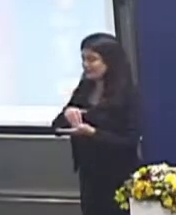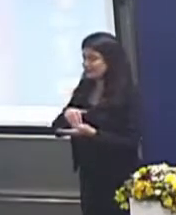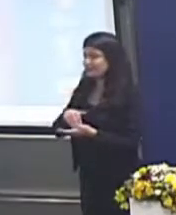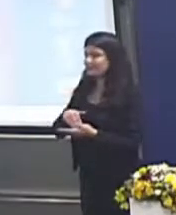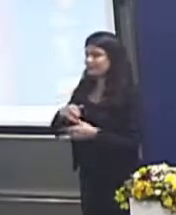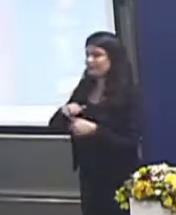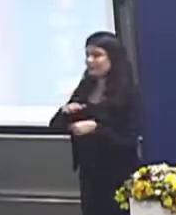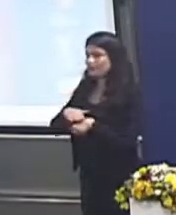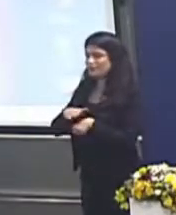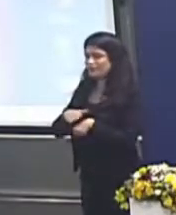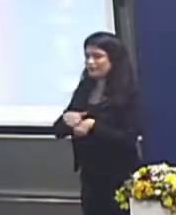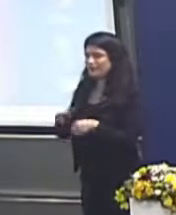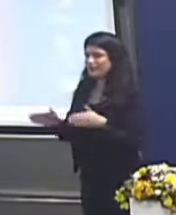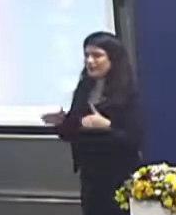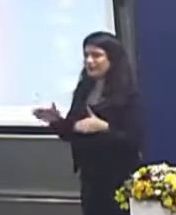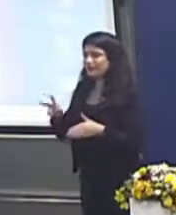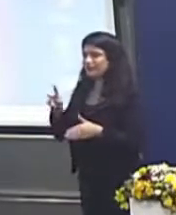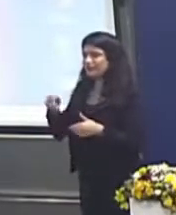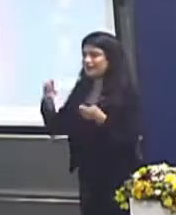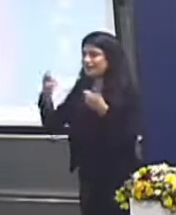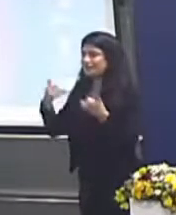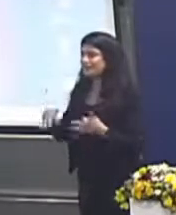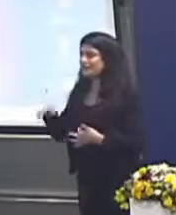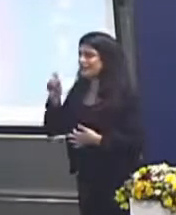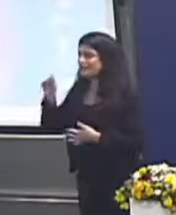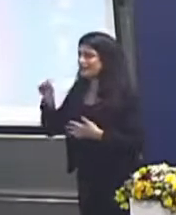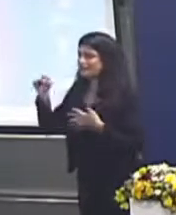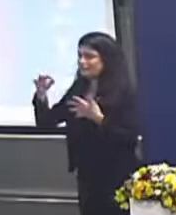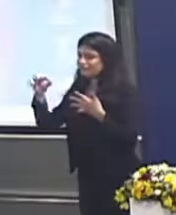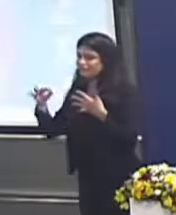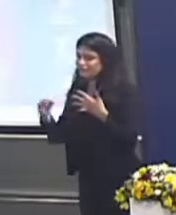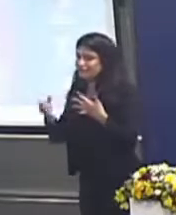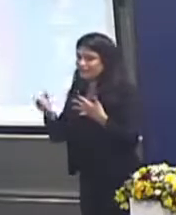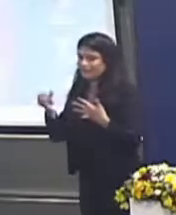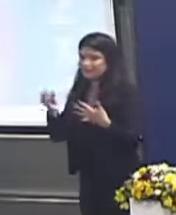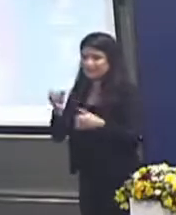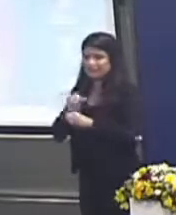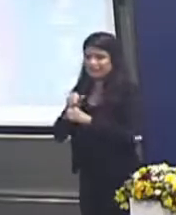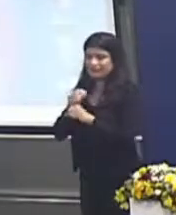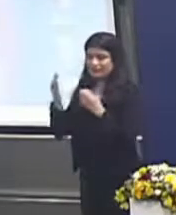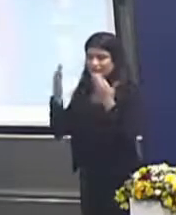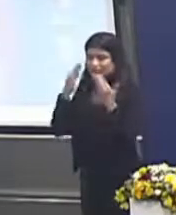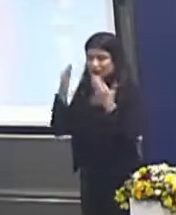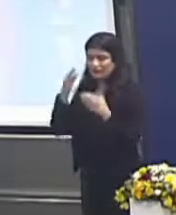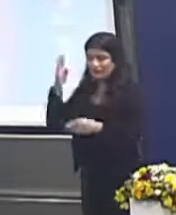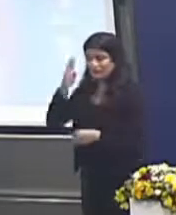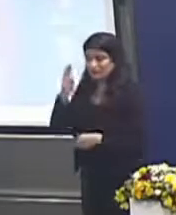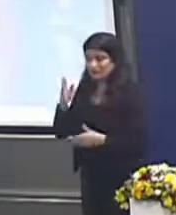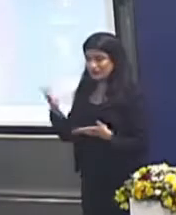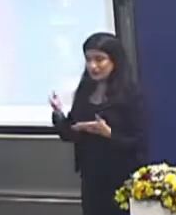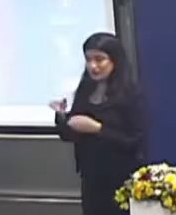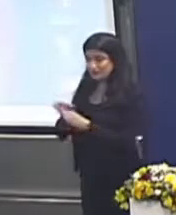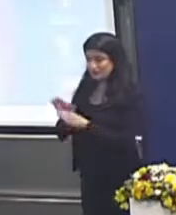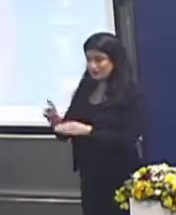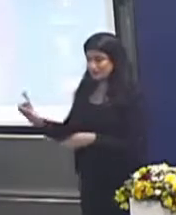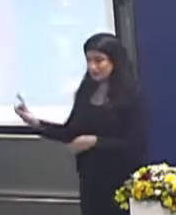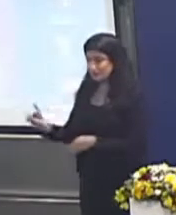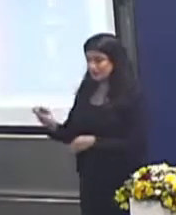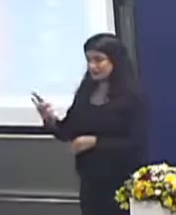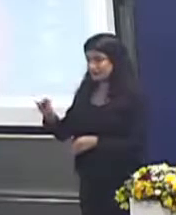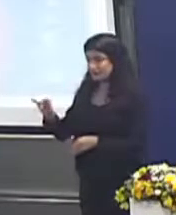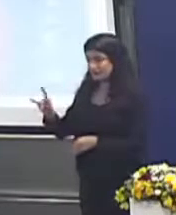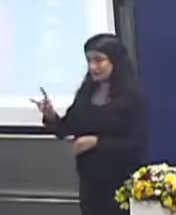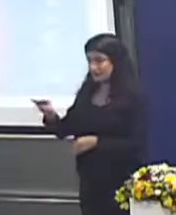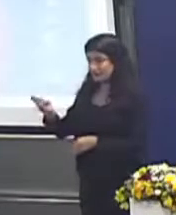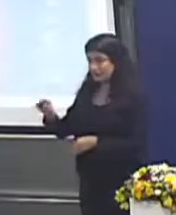as homenagens alusivas aos 60 anos da psicologia no Brasil. Convidamos a conselheira Thalita Fabiano